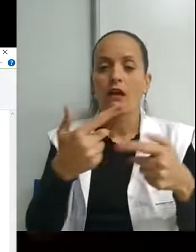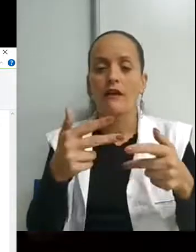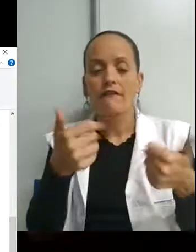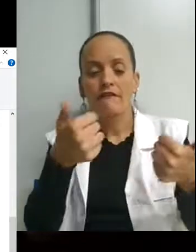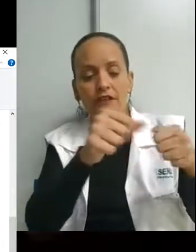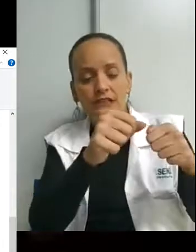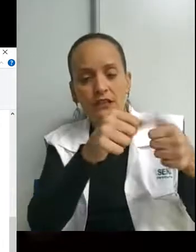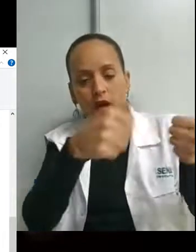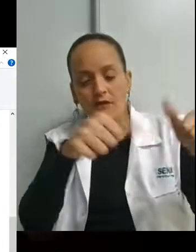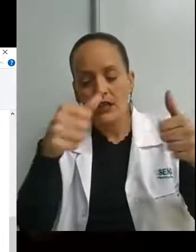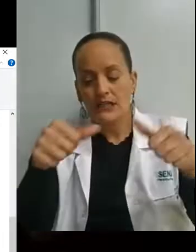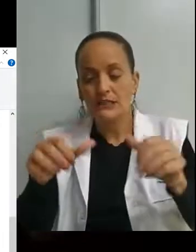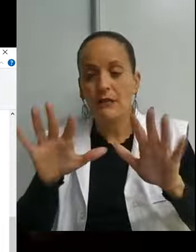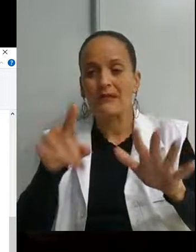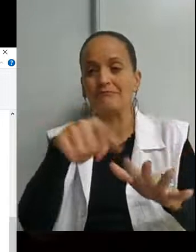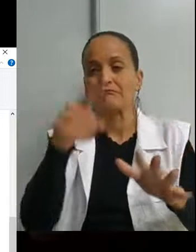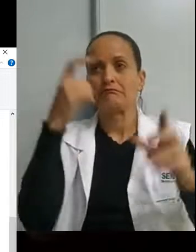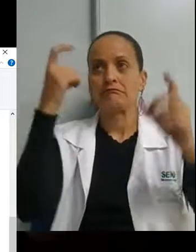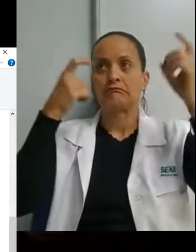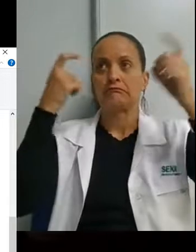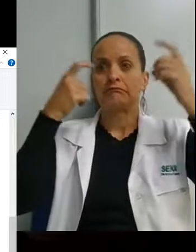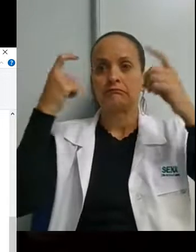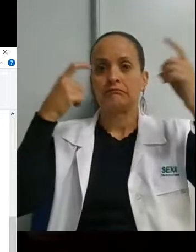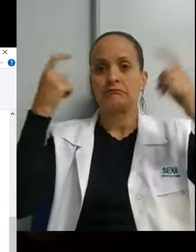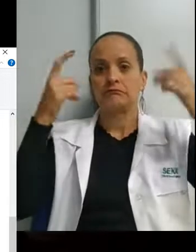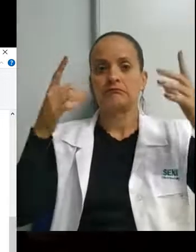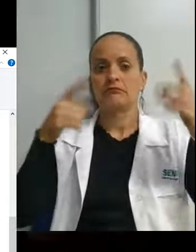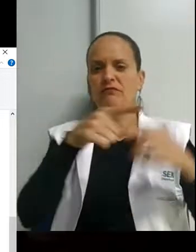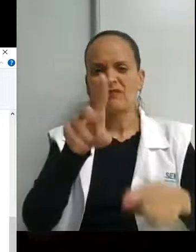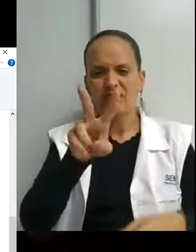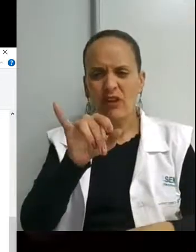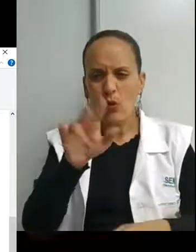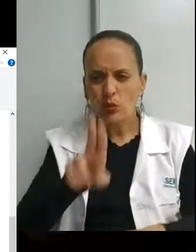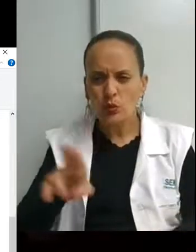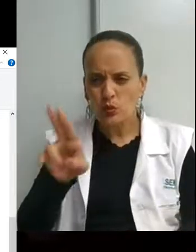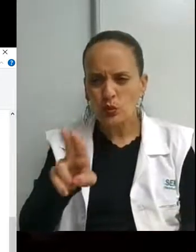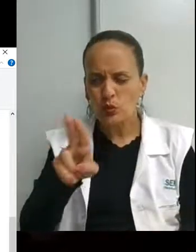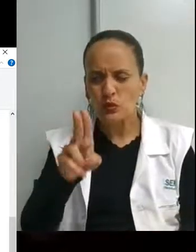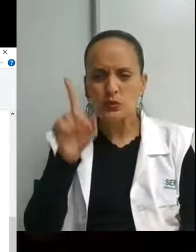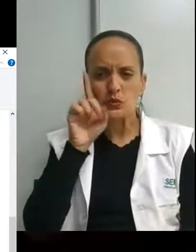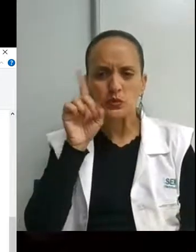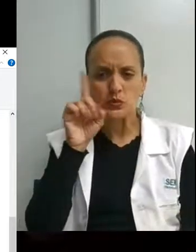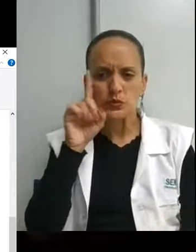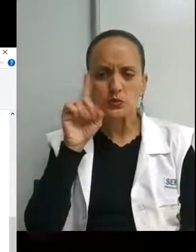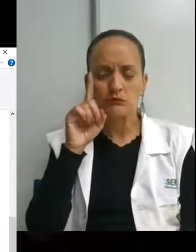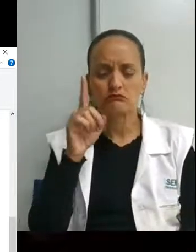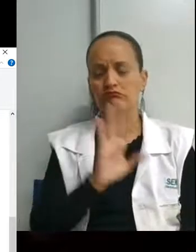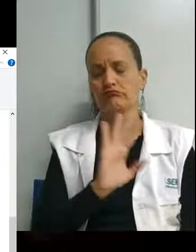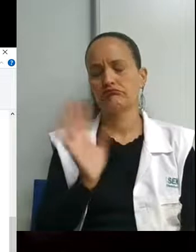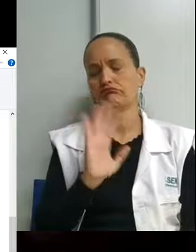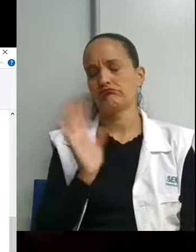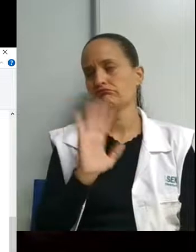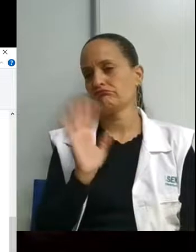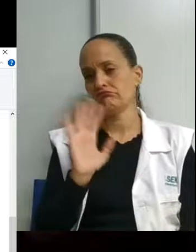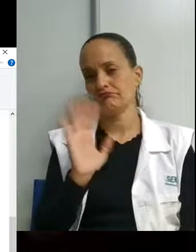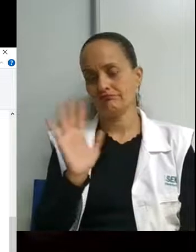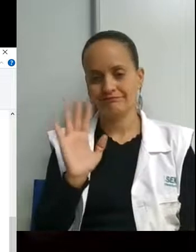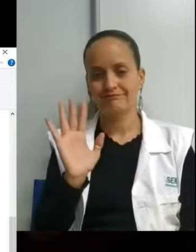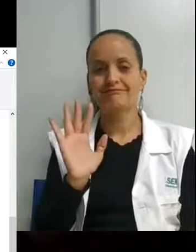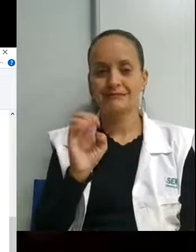certo? Então, assim, não preocupa que isso aqui, ó, vocês não vão utilizar, assim, de forma corriqueira no dia a dia de vocês, enquanto eletricista de